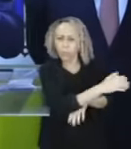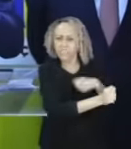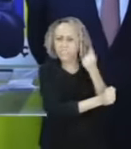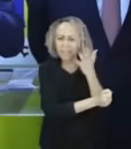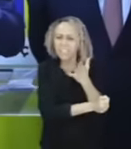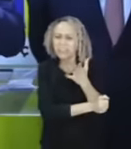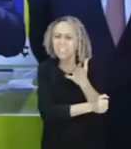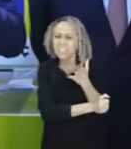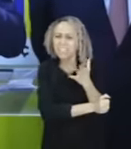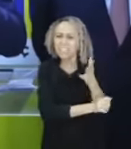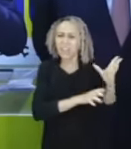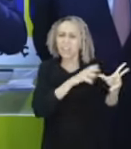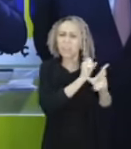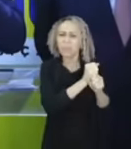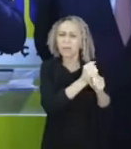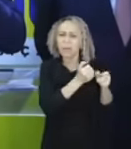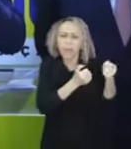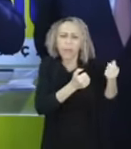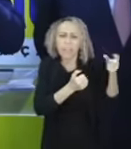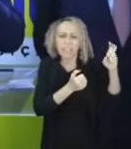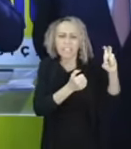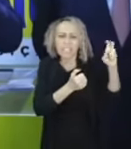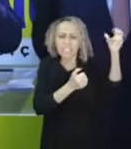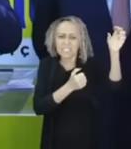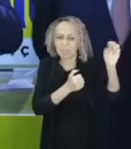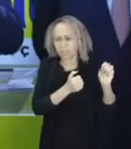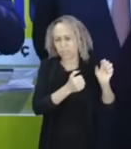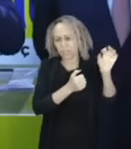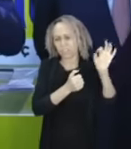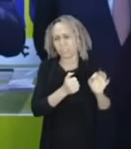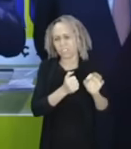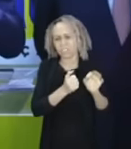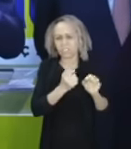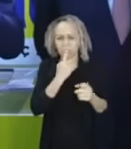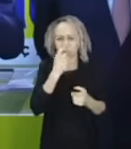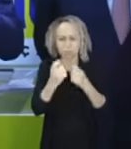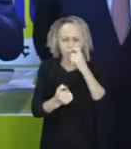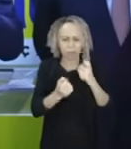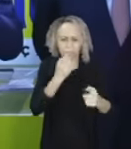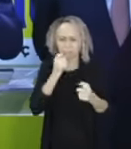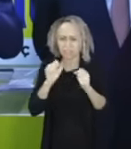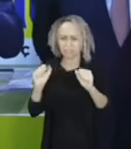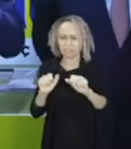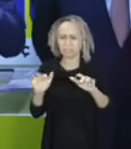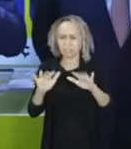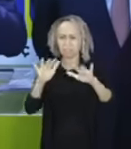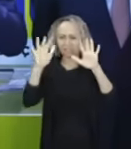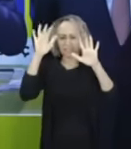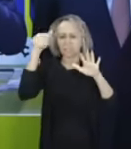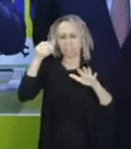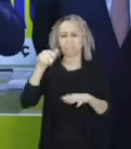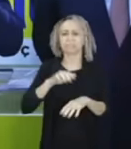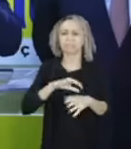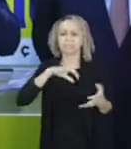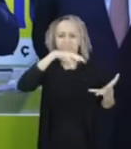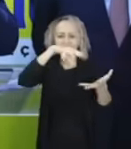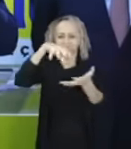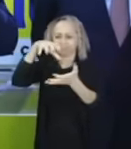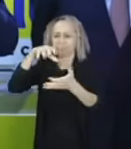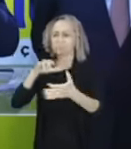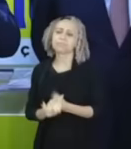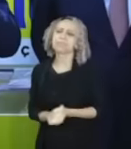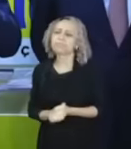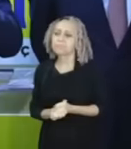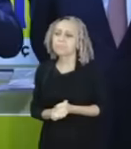o planeta tem três biomas três florestas fundamentais para o combate as